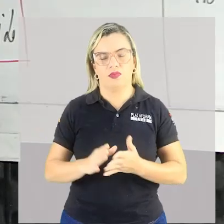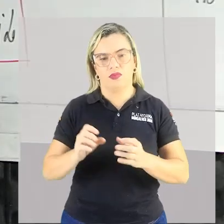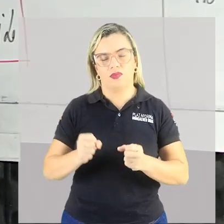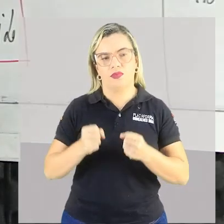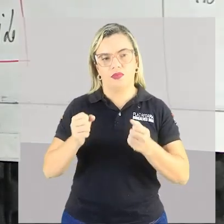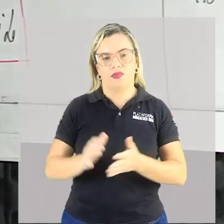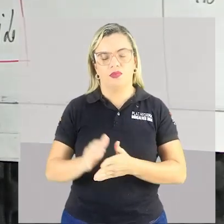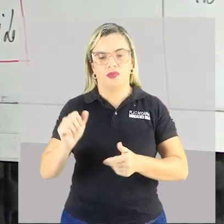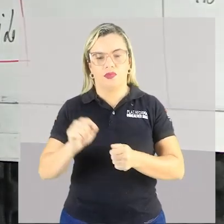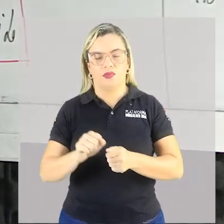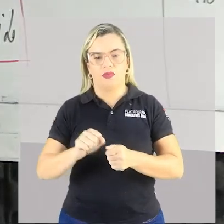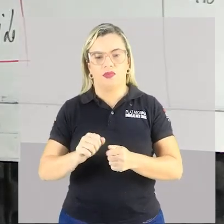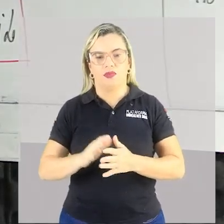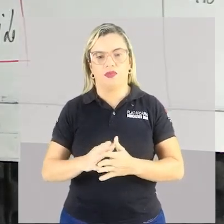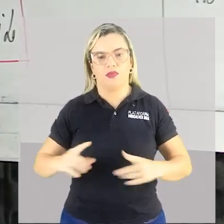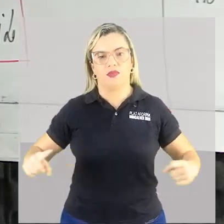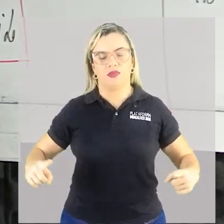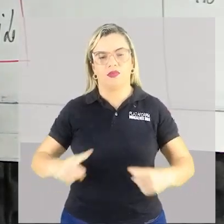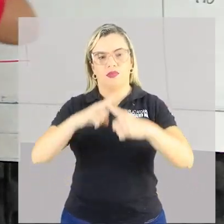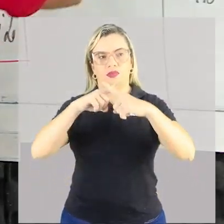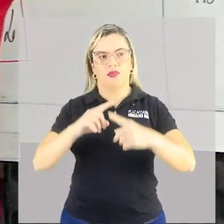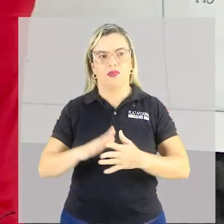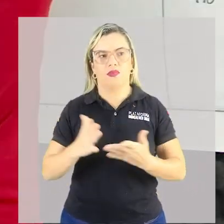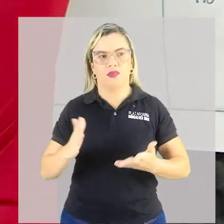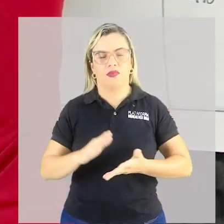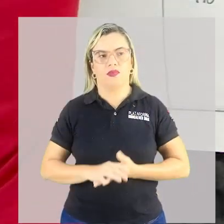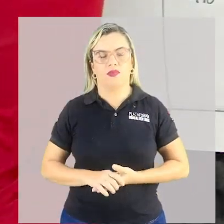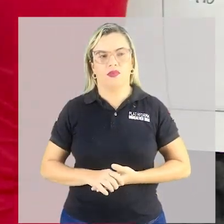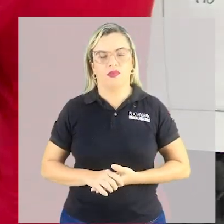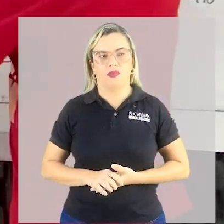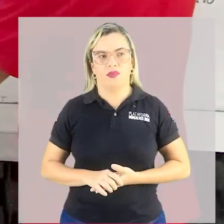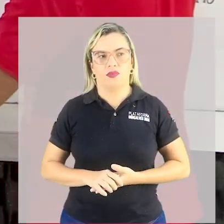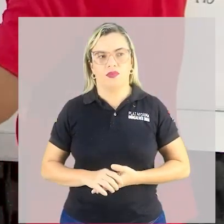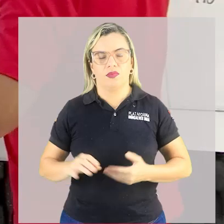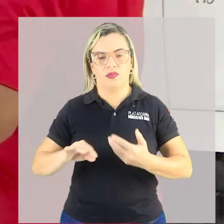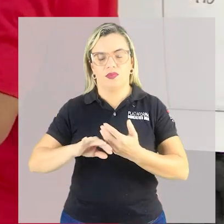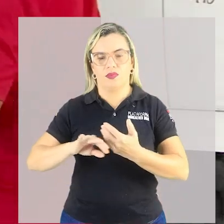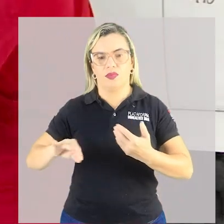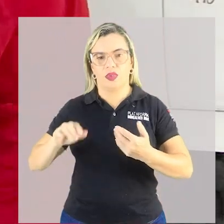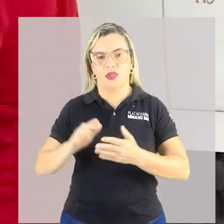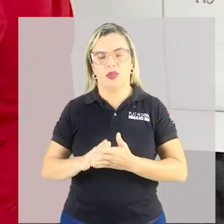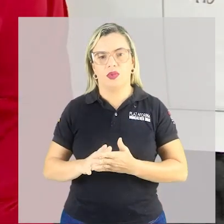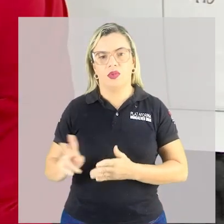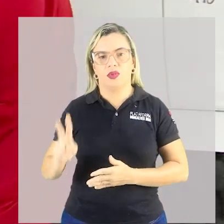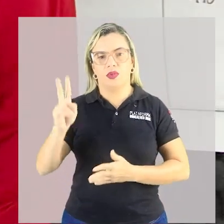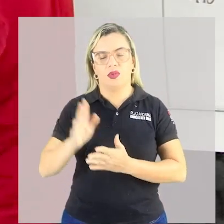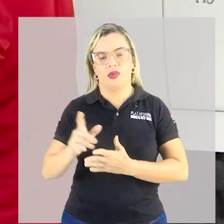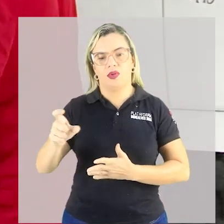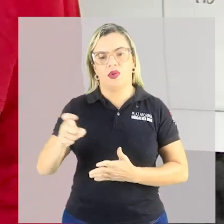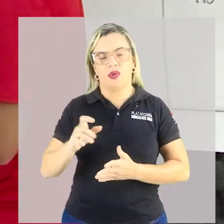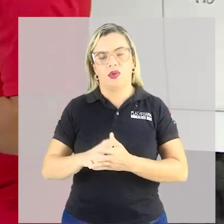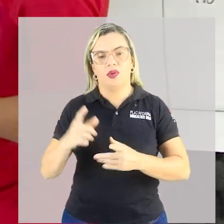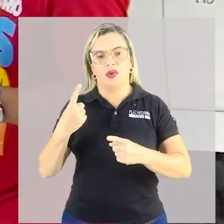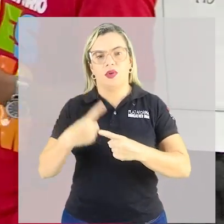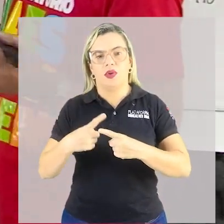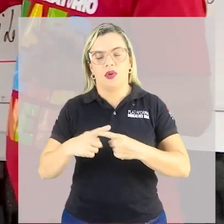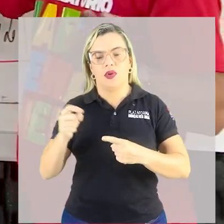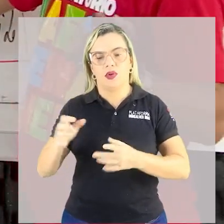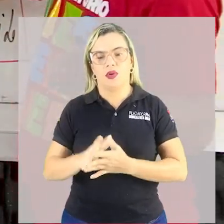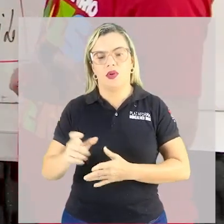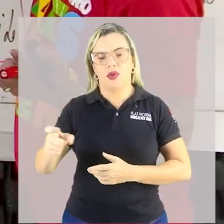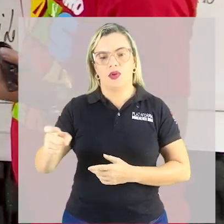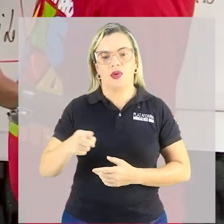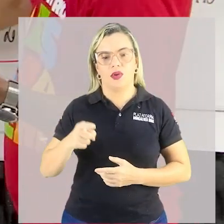né? Você pode fazer multiplicar meio pelos extremos. Aí eu vou isolar, turma, o valor daquele x, tá? Professor, por quê? Porque o x, ele